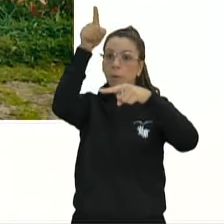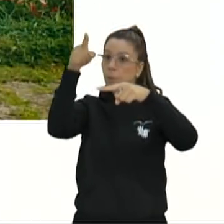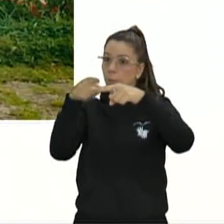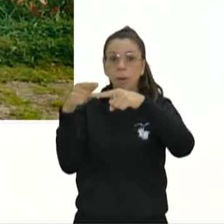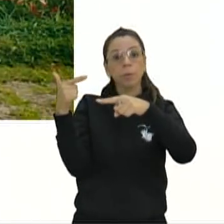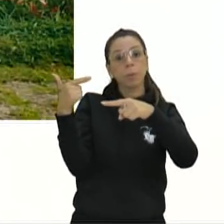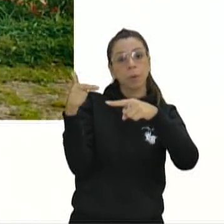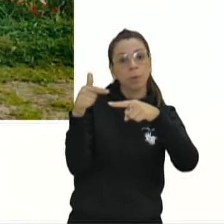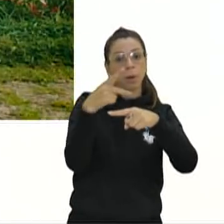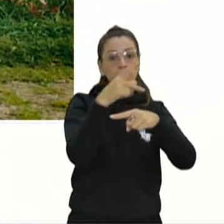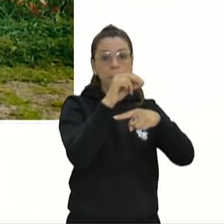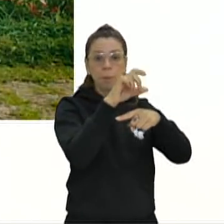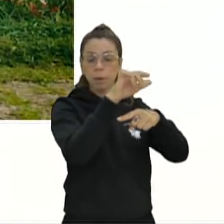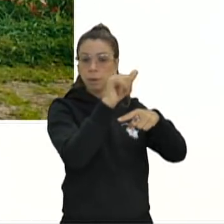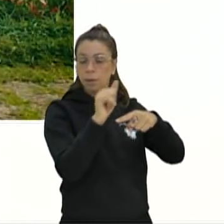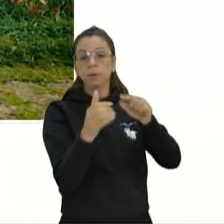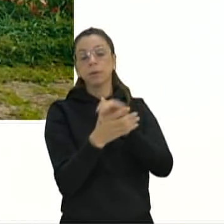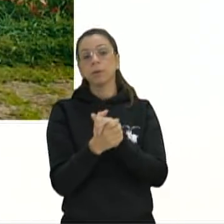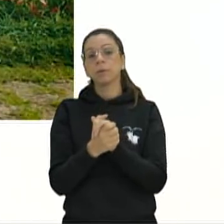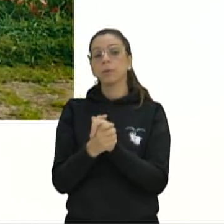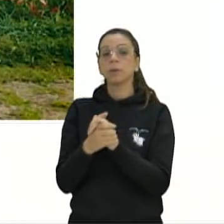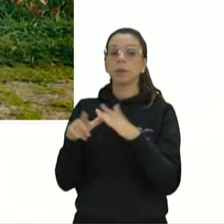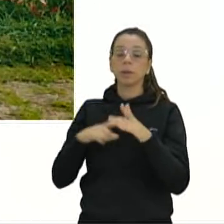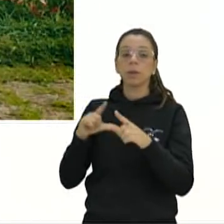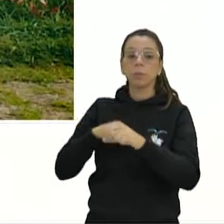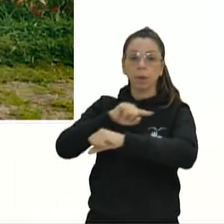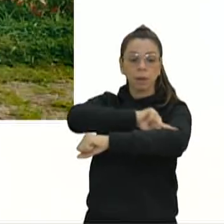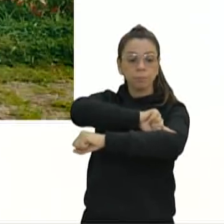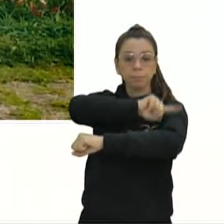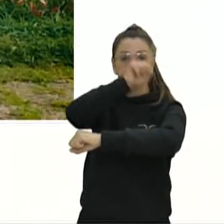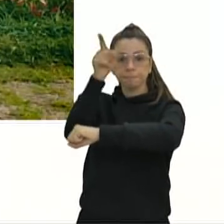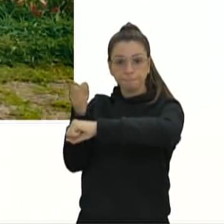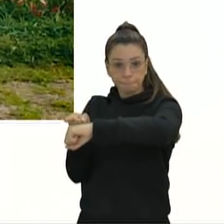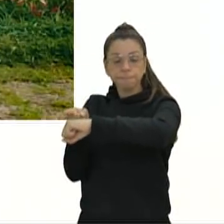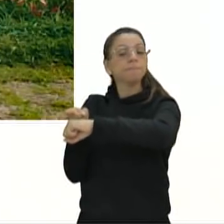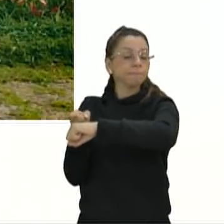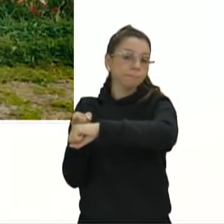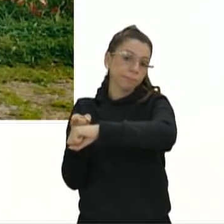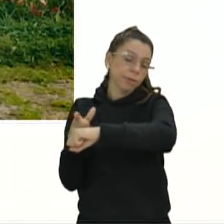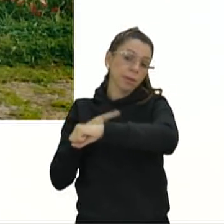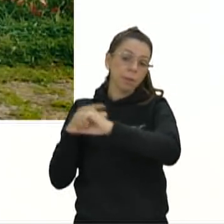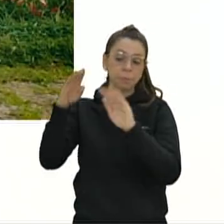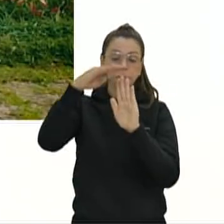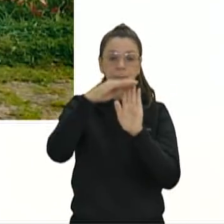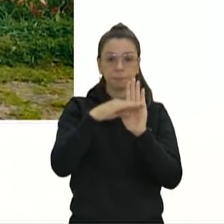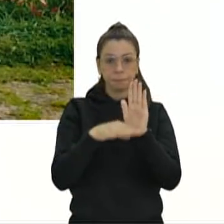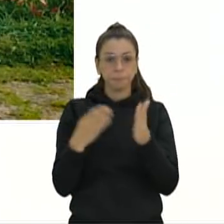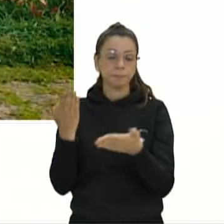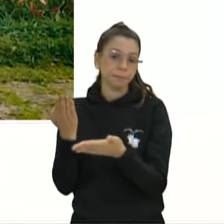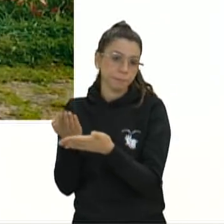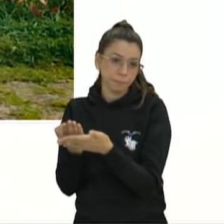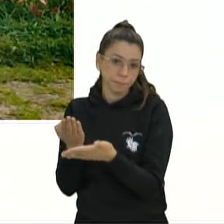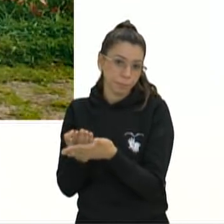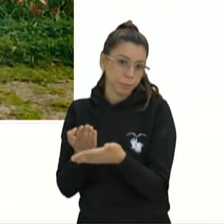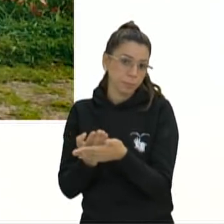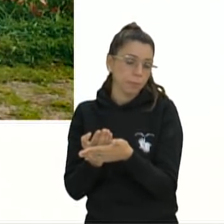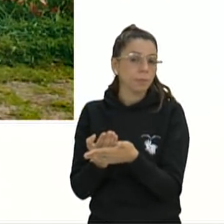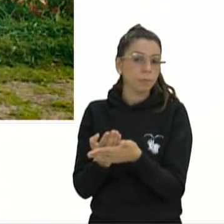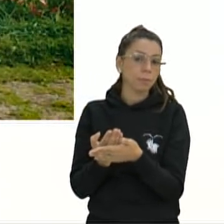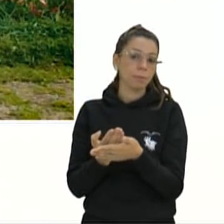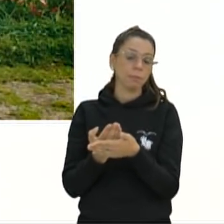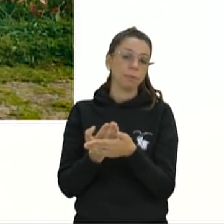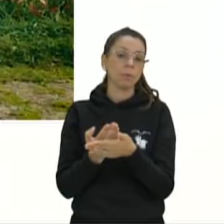tem lado, ele faz parte da família da circunferência. Tá? Então ele vai ter elementos e o estudo dele vai ser todo